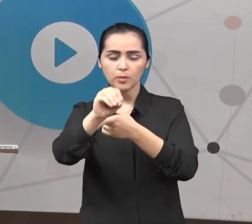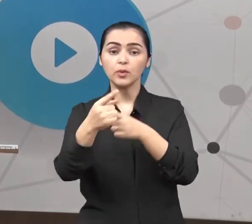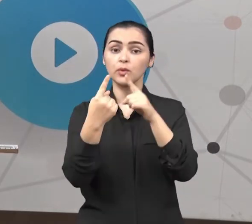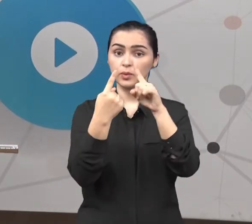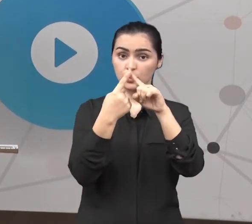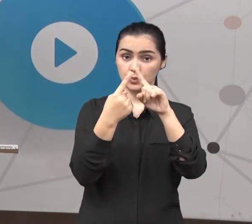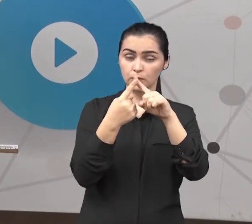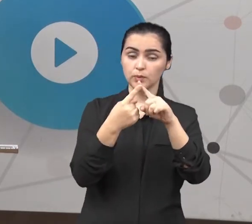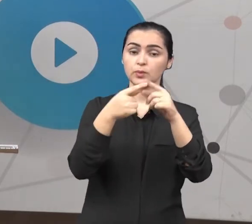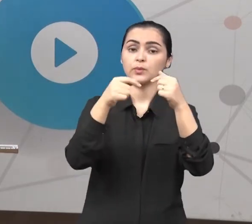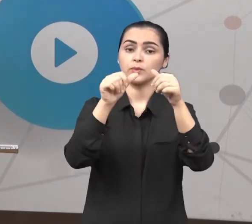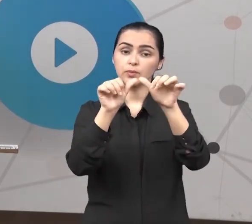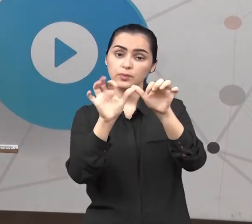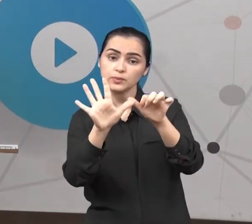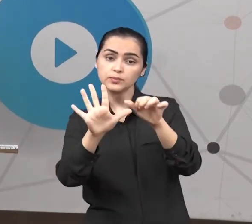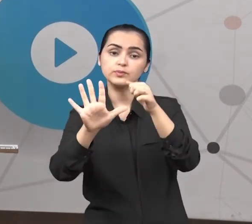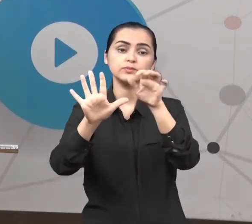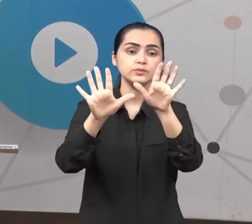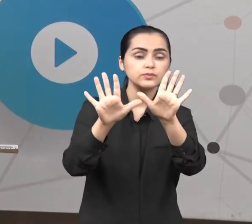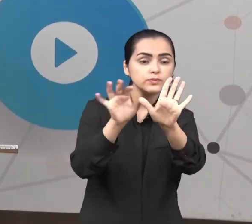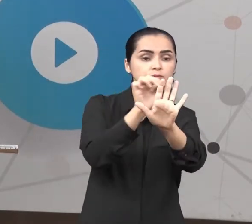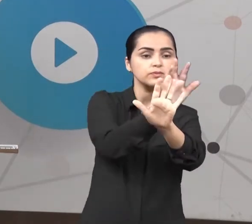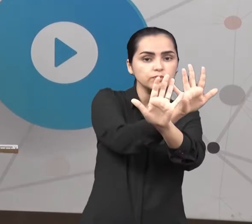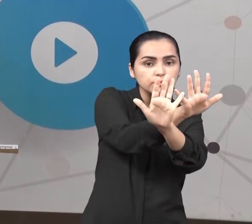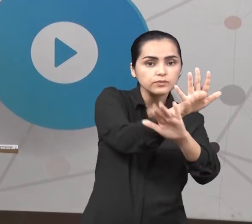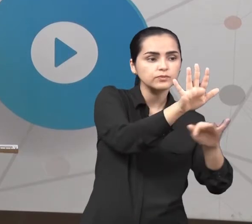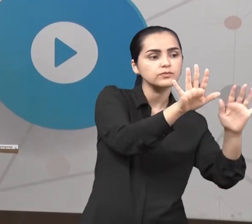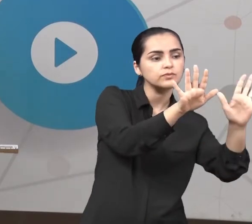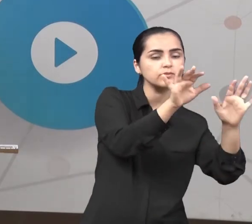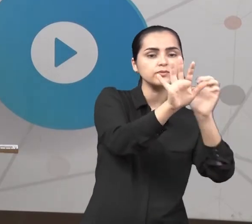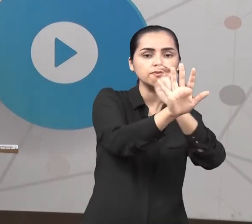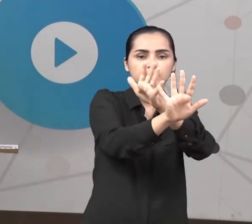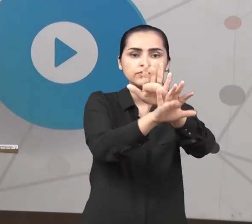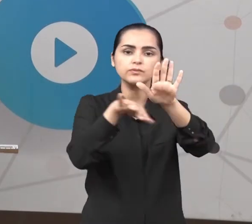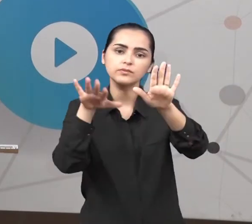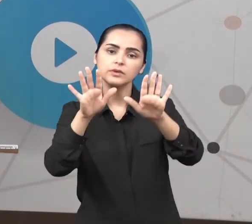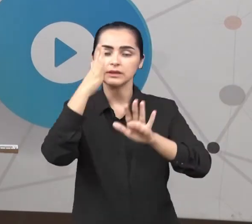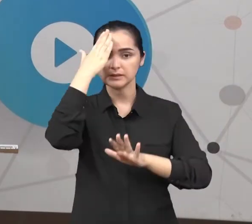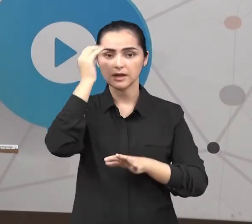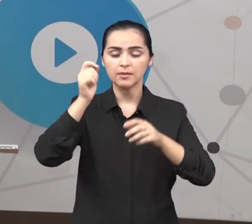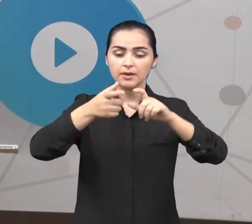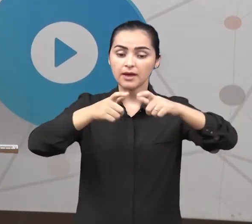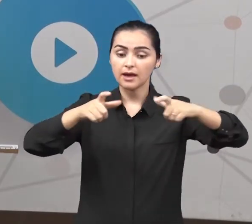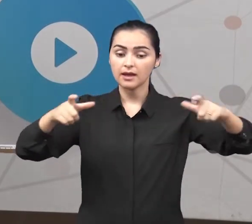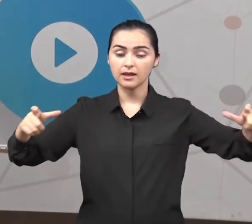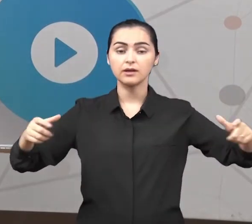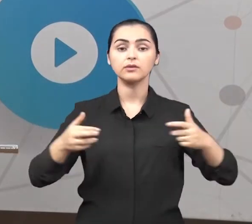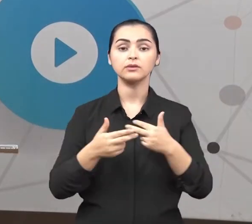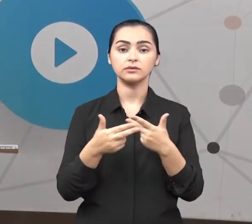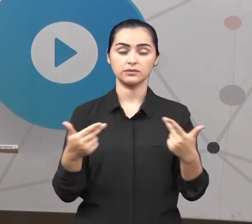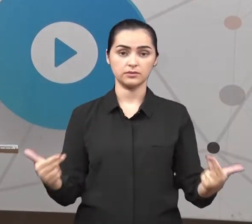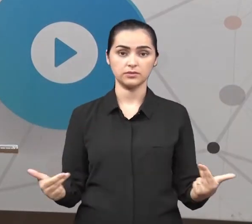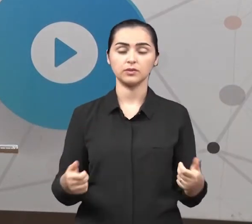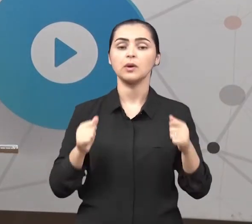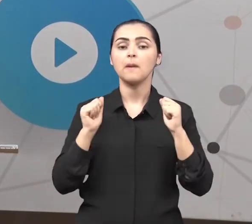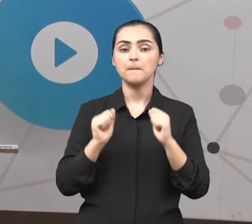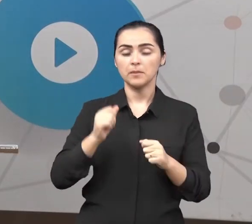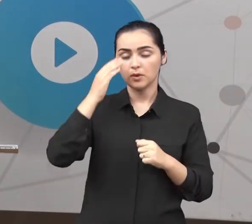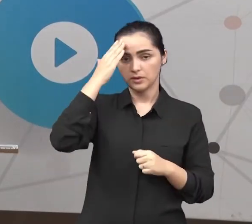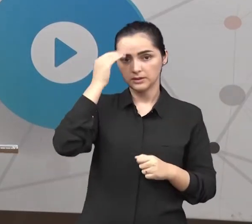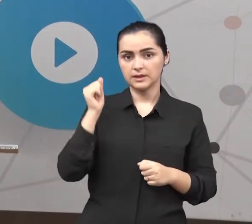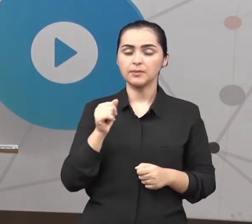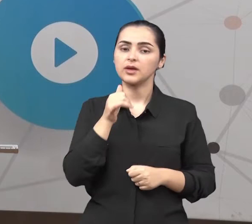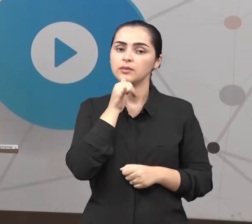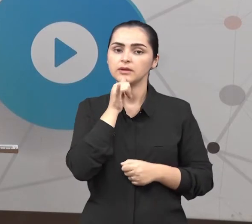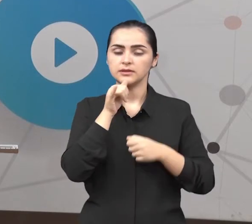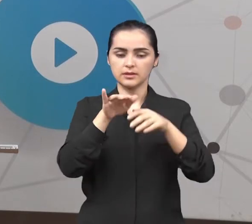após o outro para conseguir medir a largura de algumas coisas. Você pode medir a largura de uma